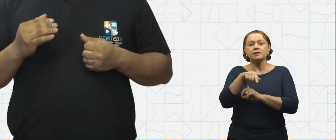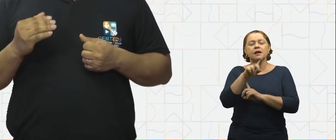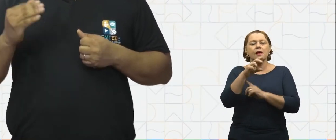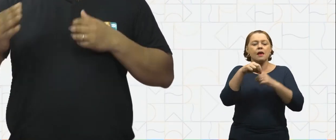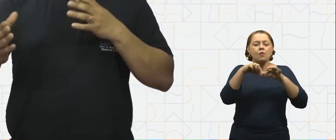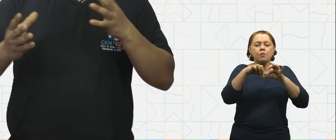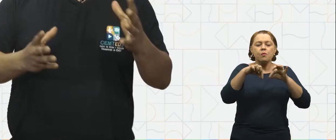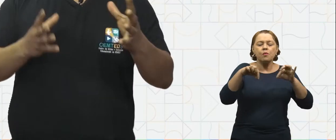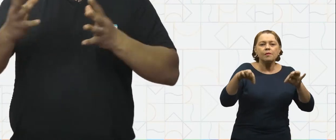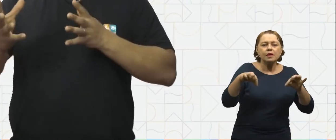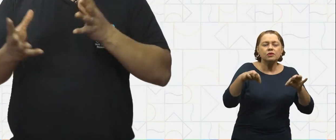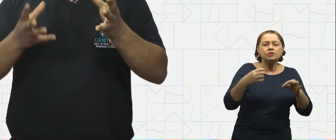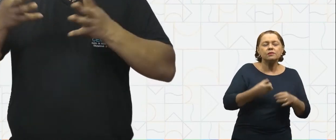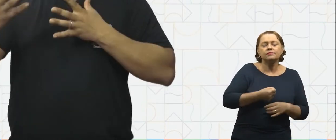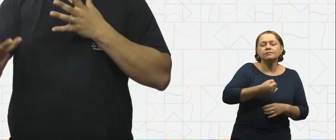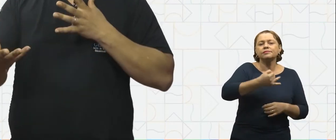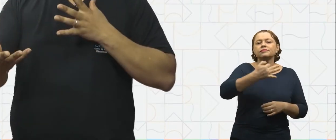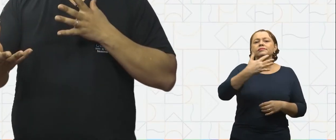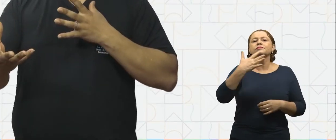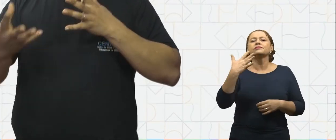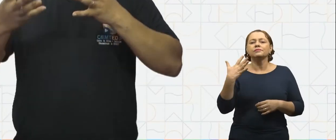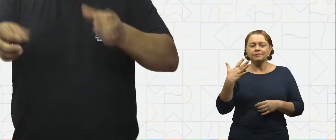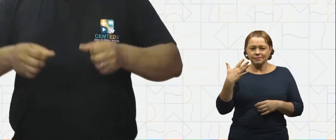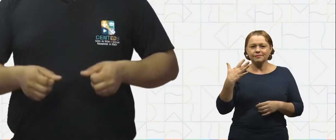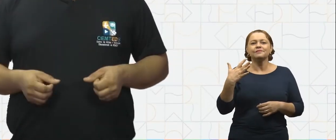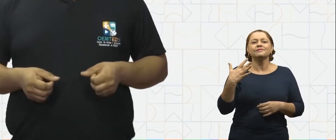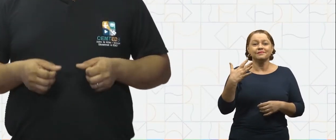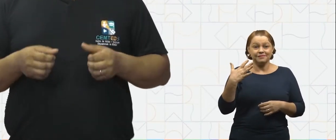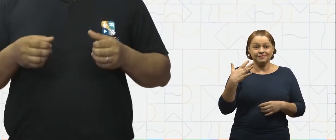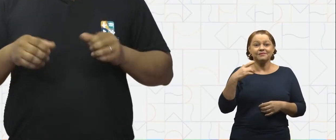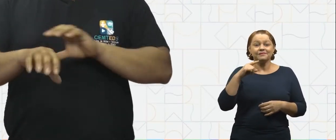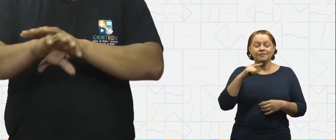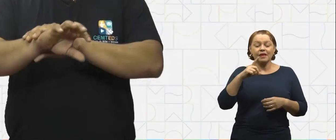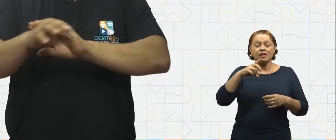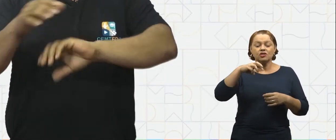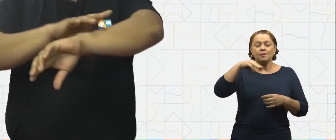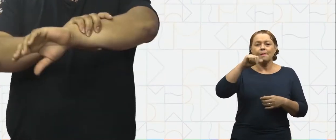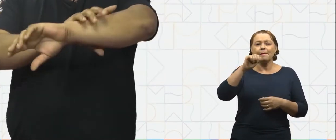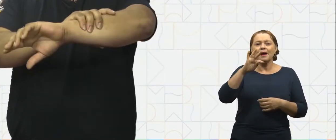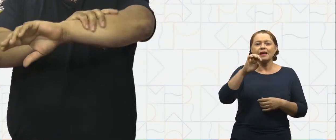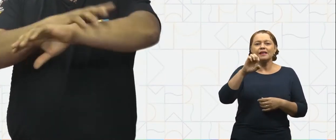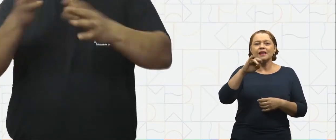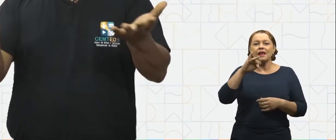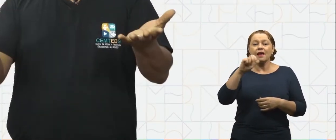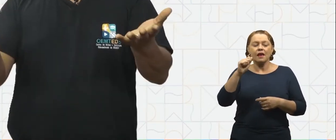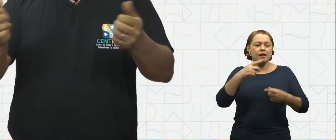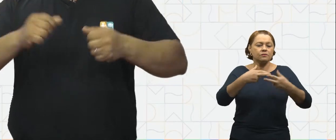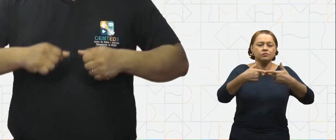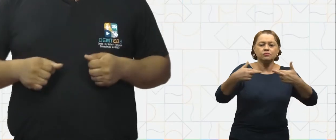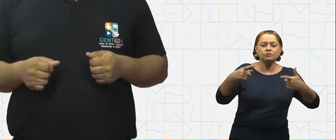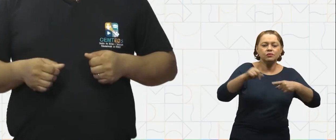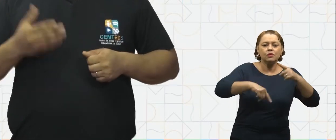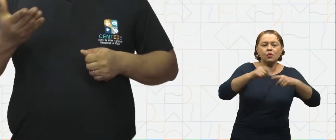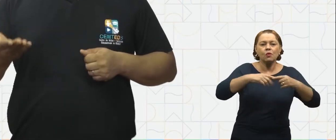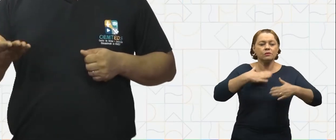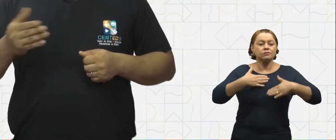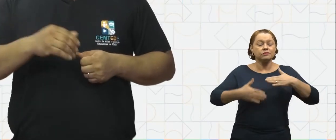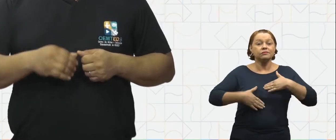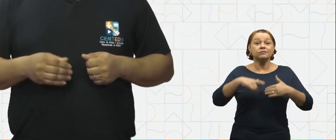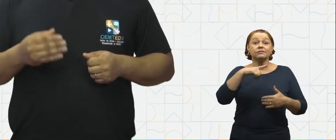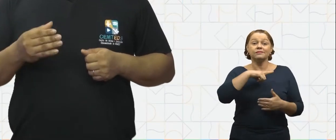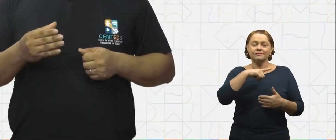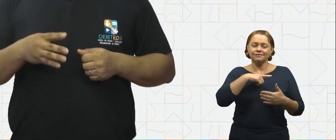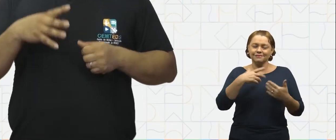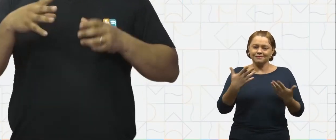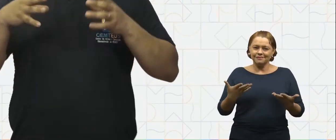para estimar, ou seja, medir a quantidade de matéria que alguma coisa tem. Dessa